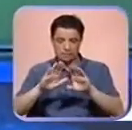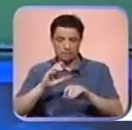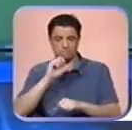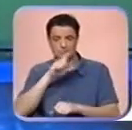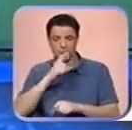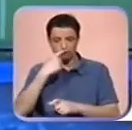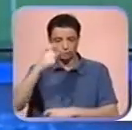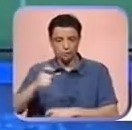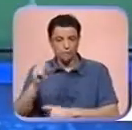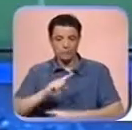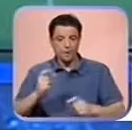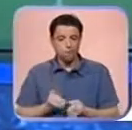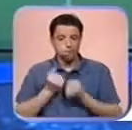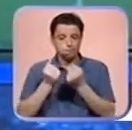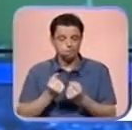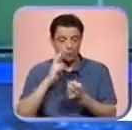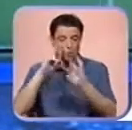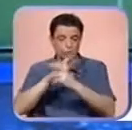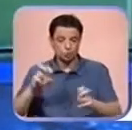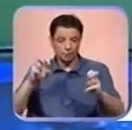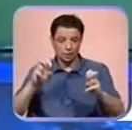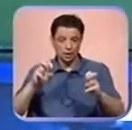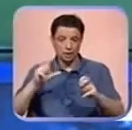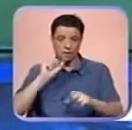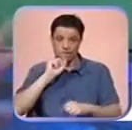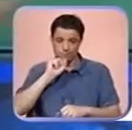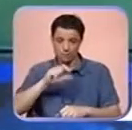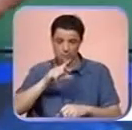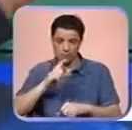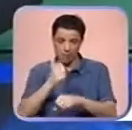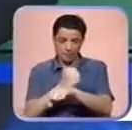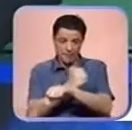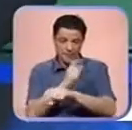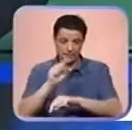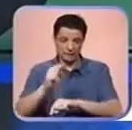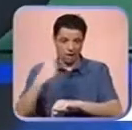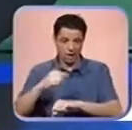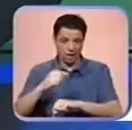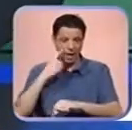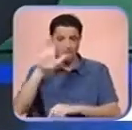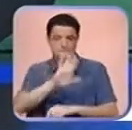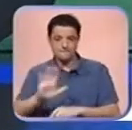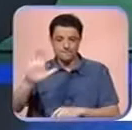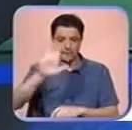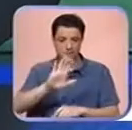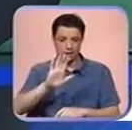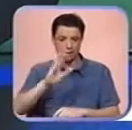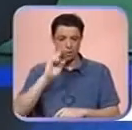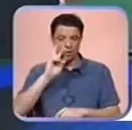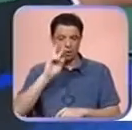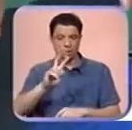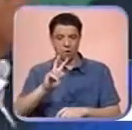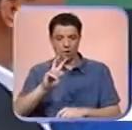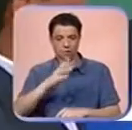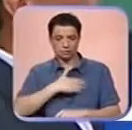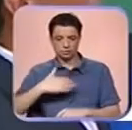pode não descobrir que está com retinopatia diabética. Portanto, esta seria a imagem normal. Que um olho saudável era capaz de